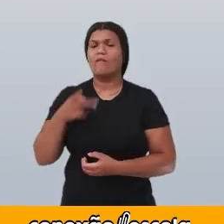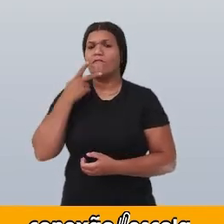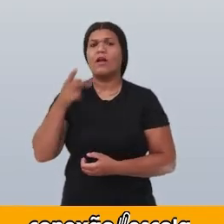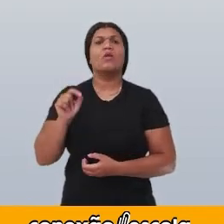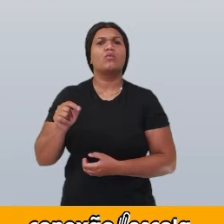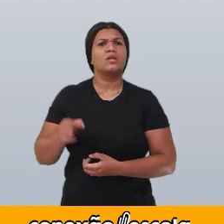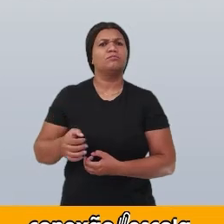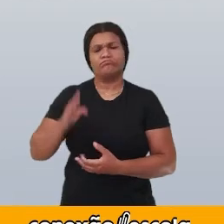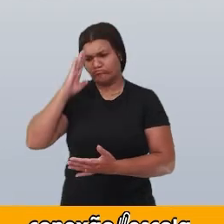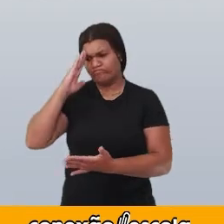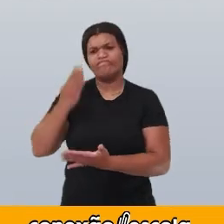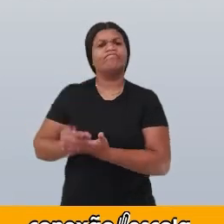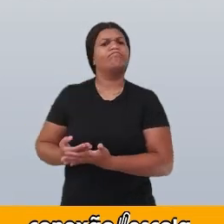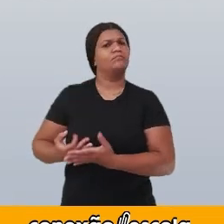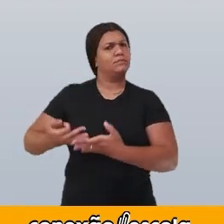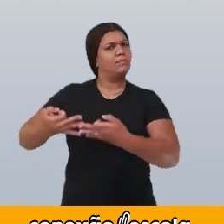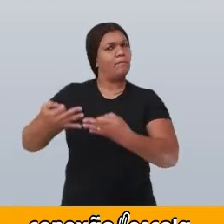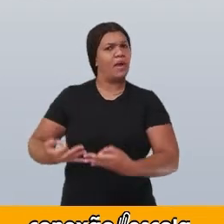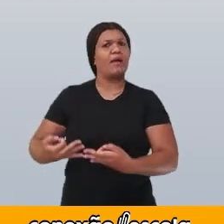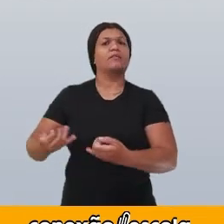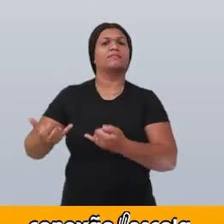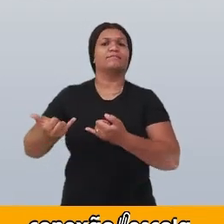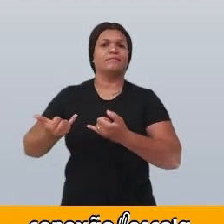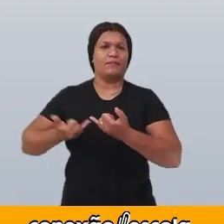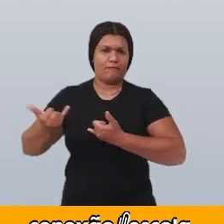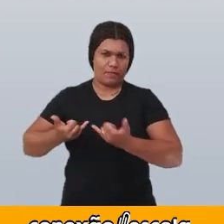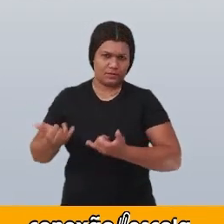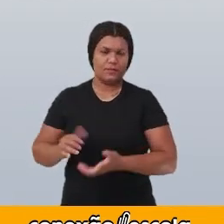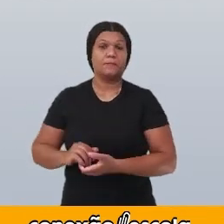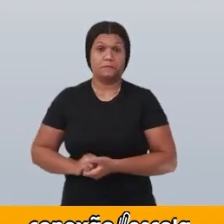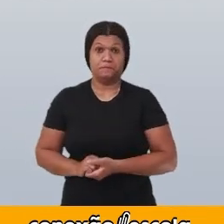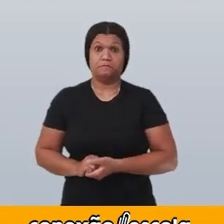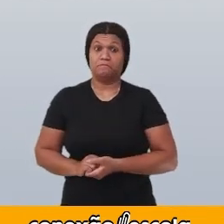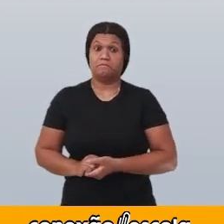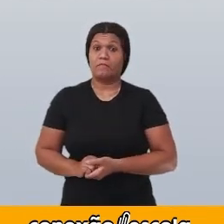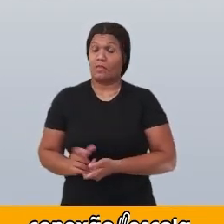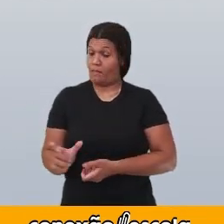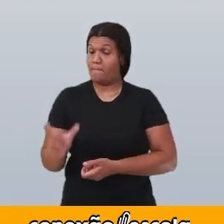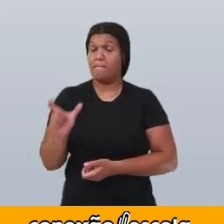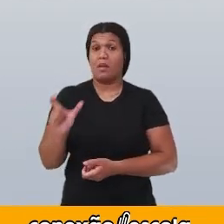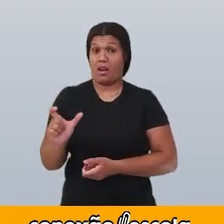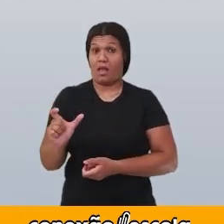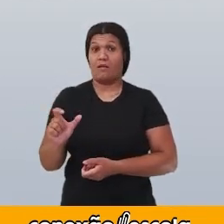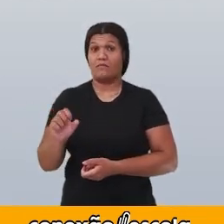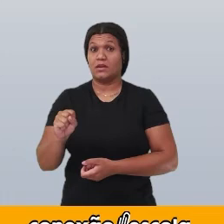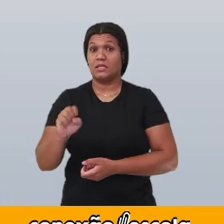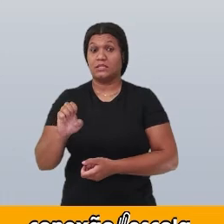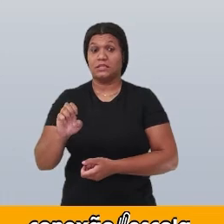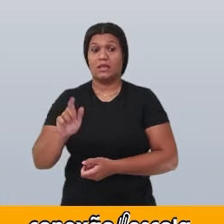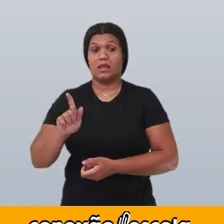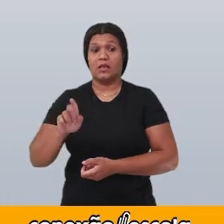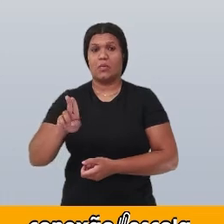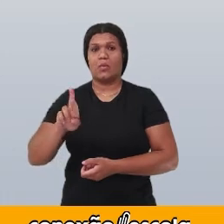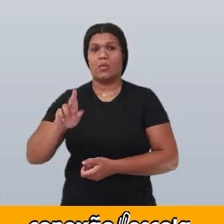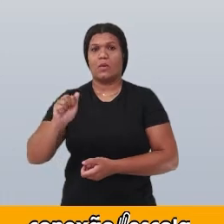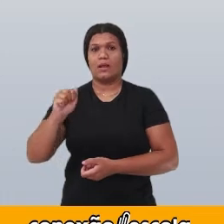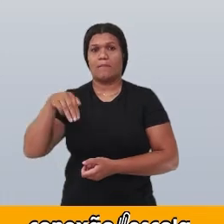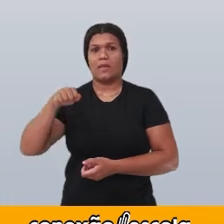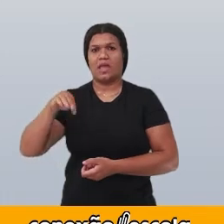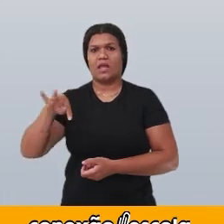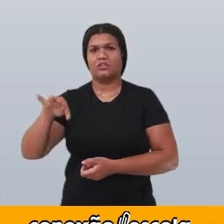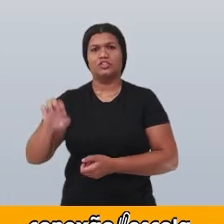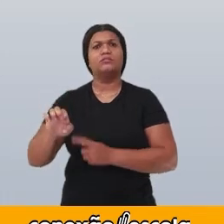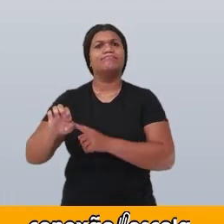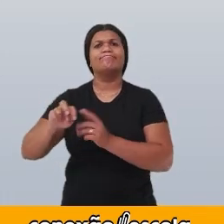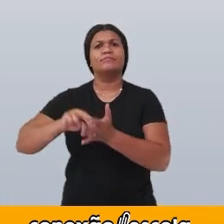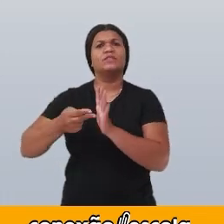de confiabilidade para a informação. A palavra seguramente, ou seja, com certeza,